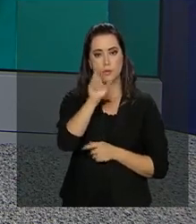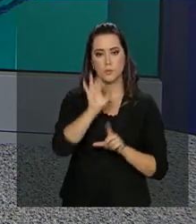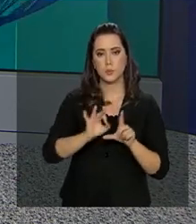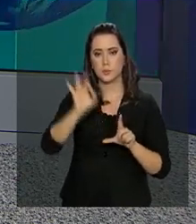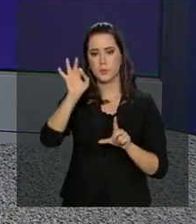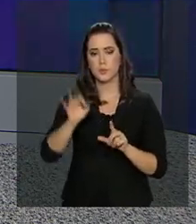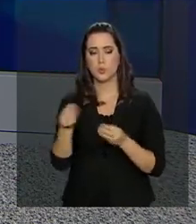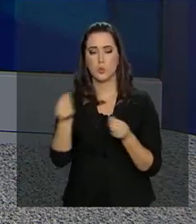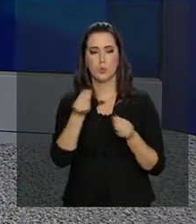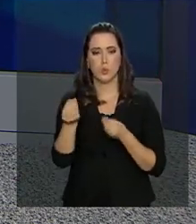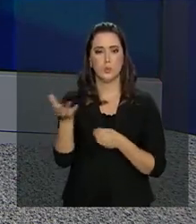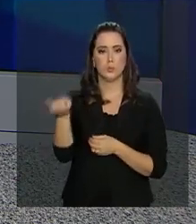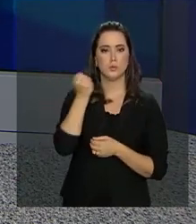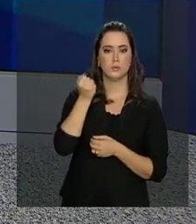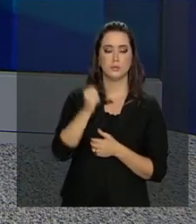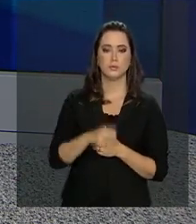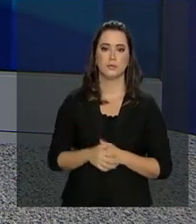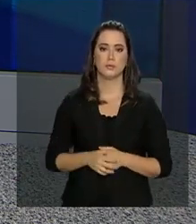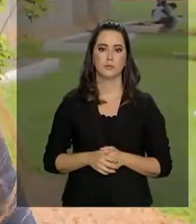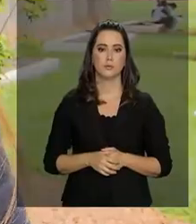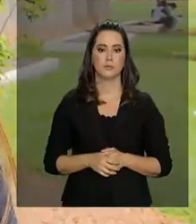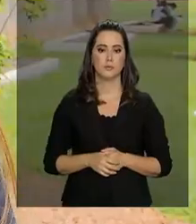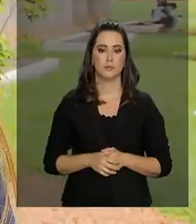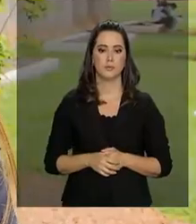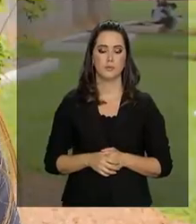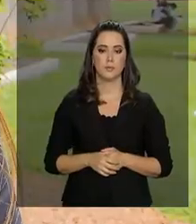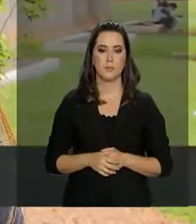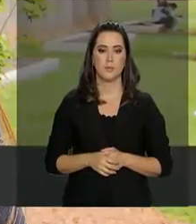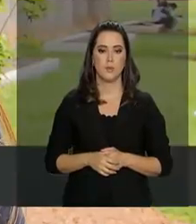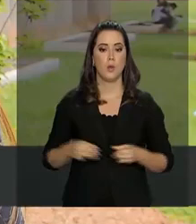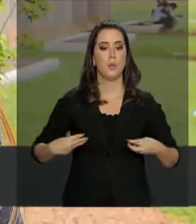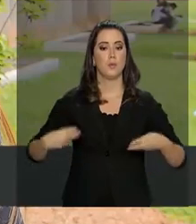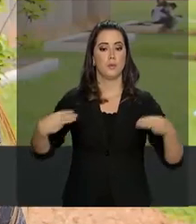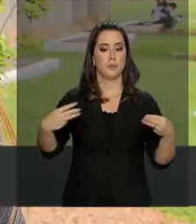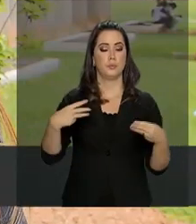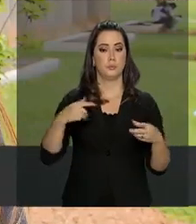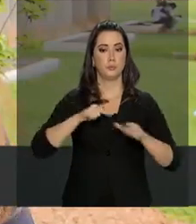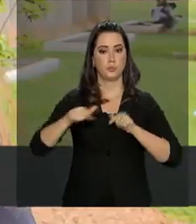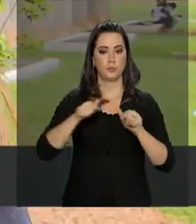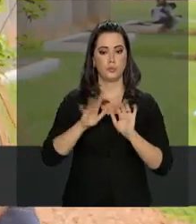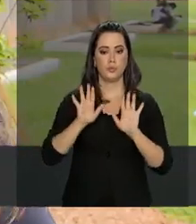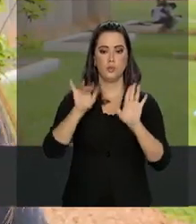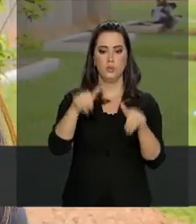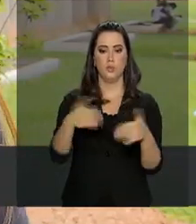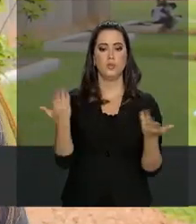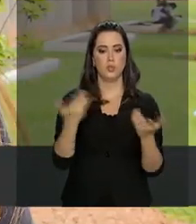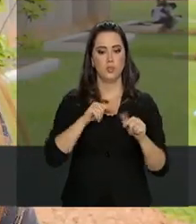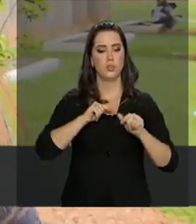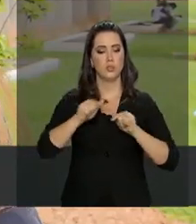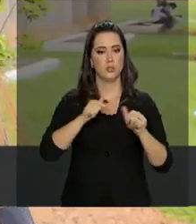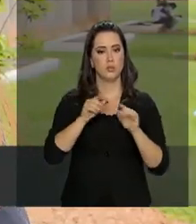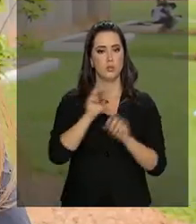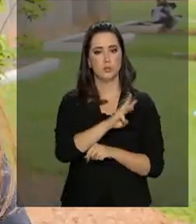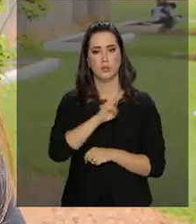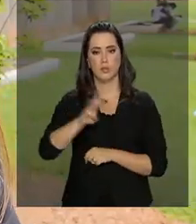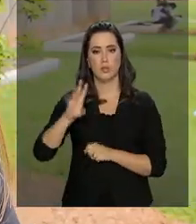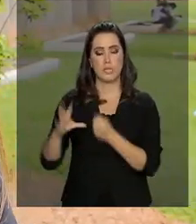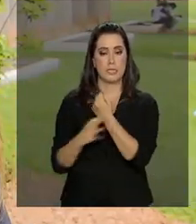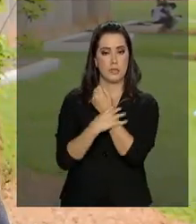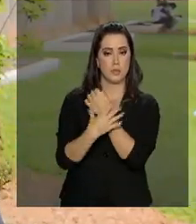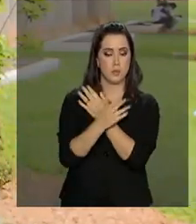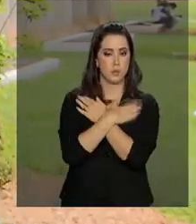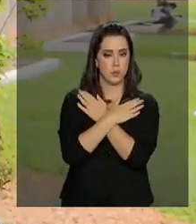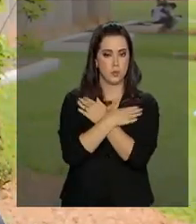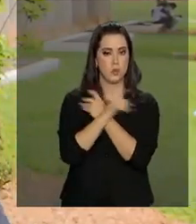do benefício. O Ministério do Trabalho acaba de lançar o painel Seguro Desemprego, uma plataforma pela